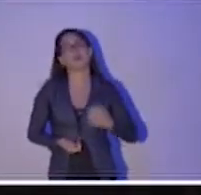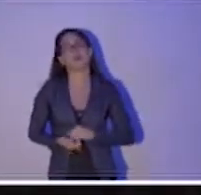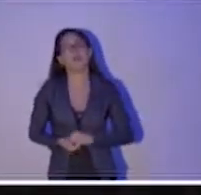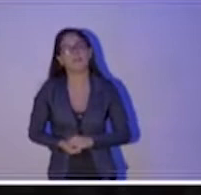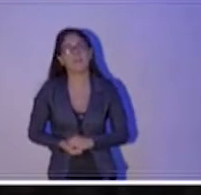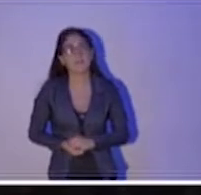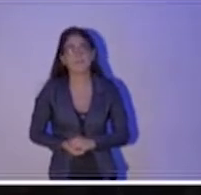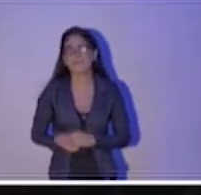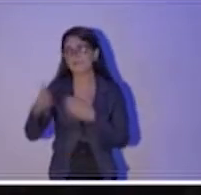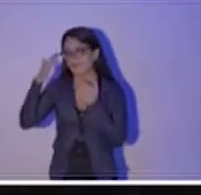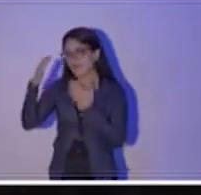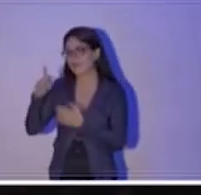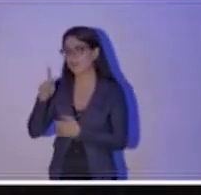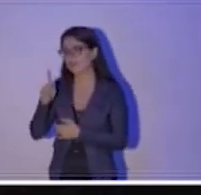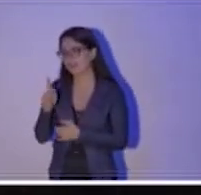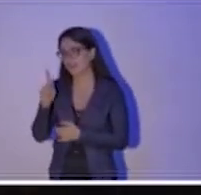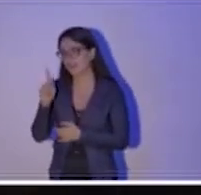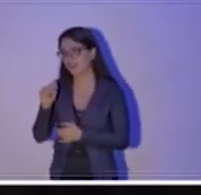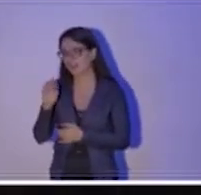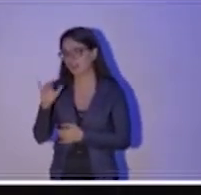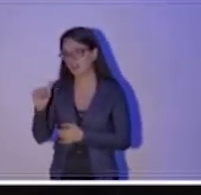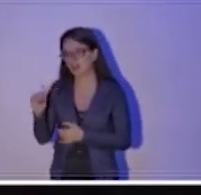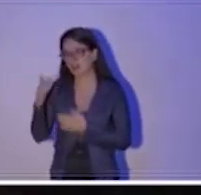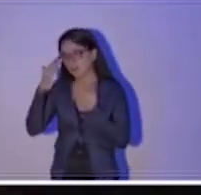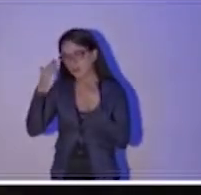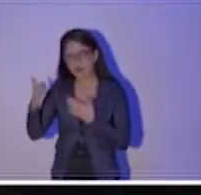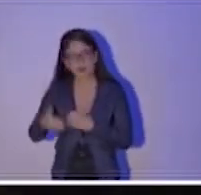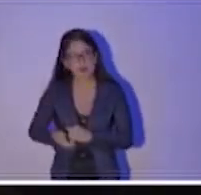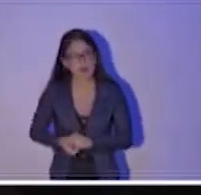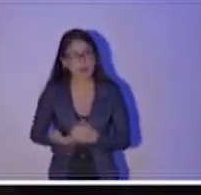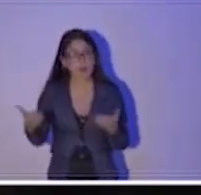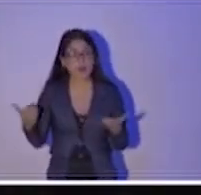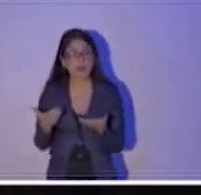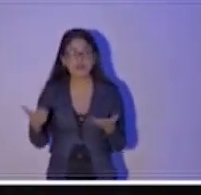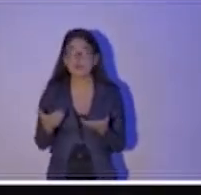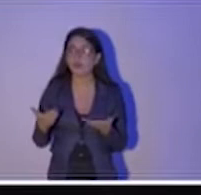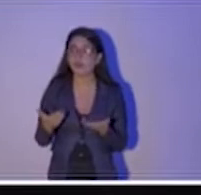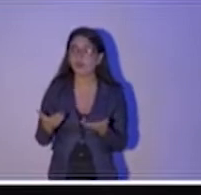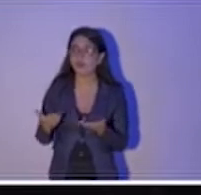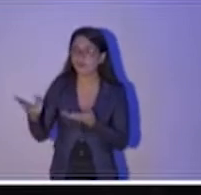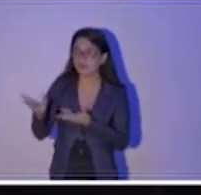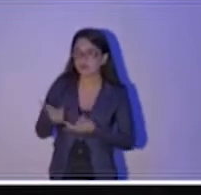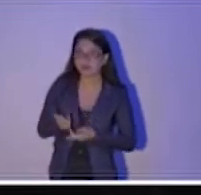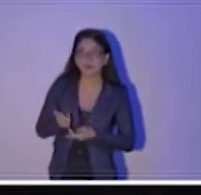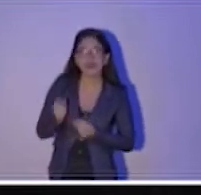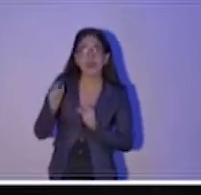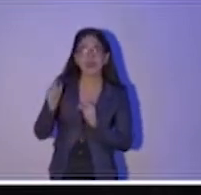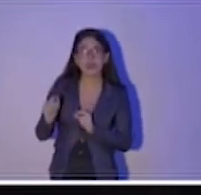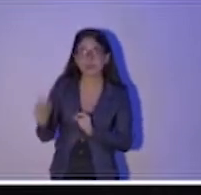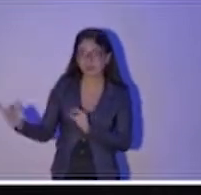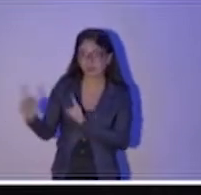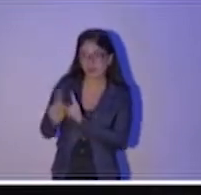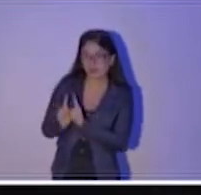Obrigado, Kátia. Continue com a gente aqui no palco, por favor. E nesse momento, então, eu quero convidar para vir aqui se juntar com ela. Volte